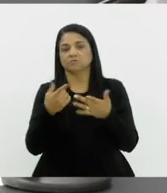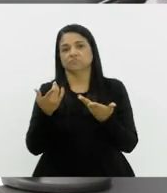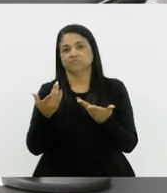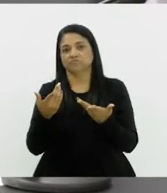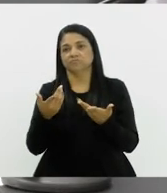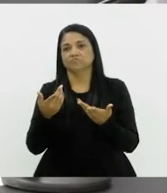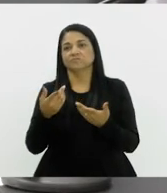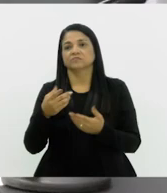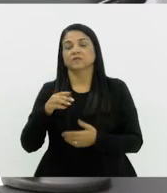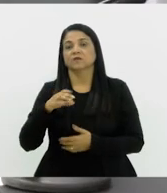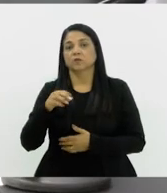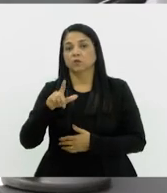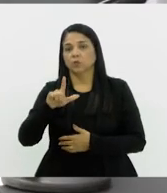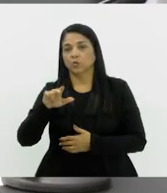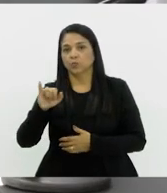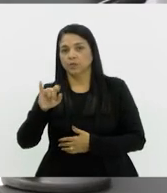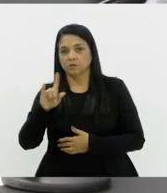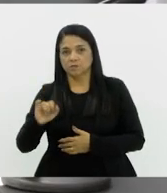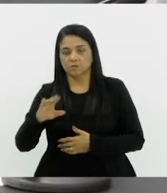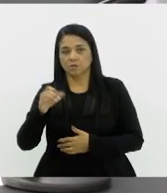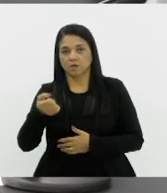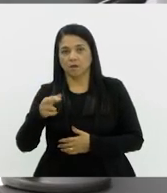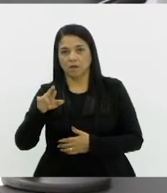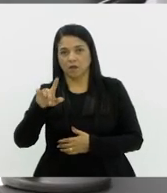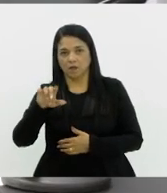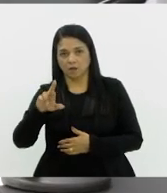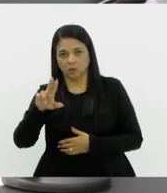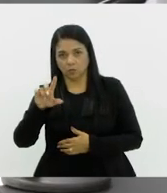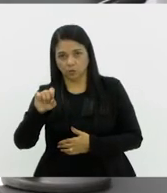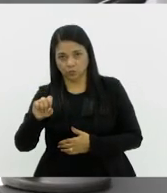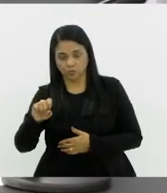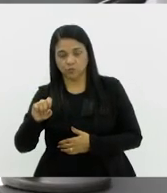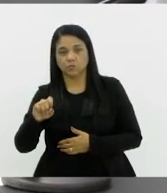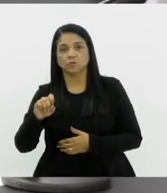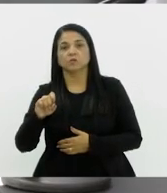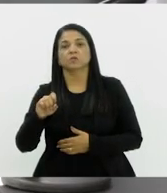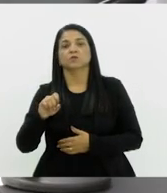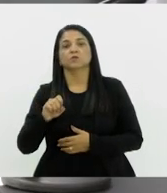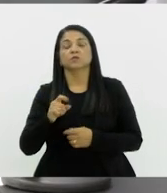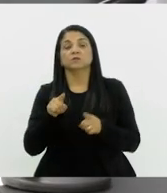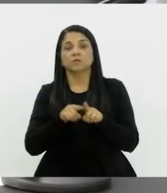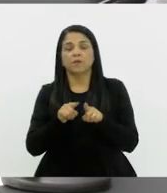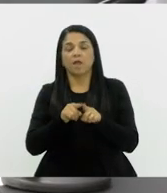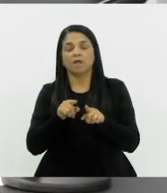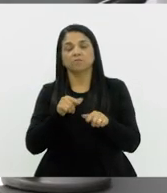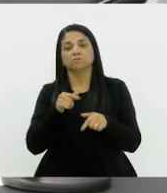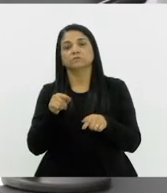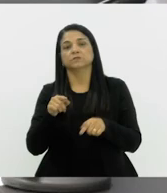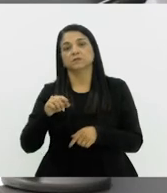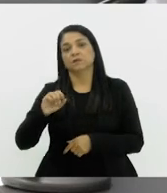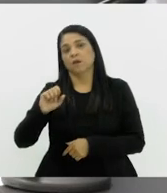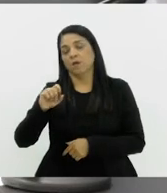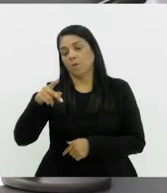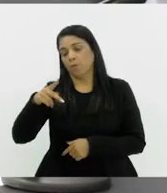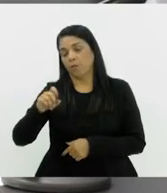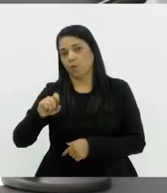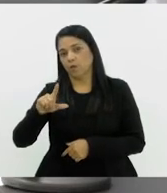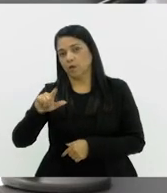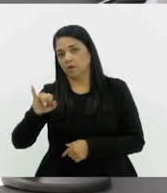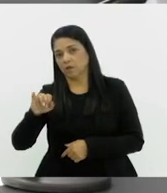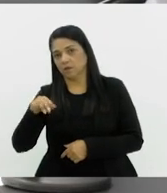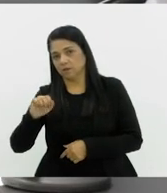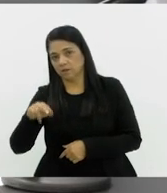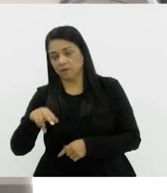Carlos Osternak, superintendência de padrões operacionais, Poliana Santana, superintendência de